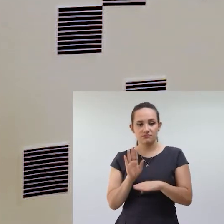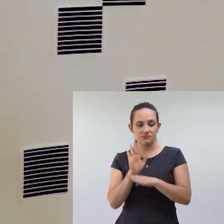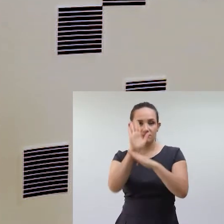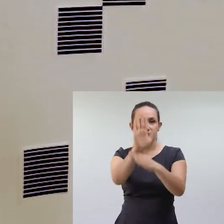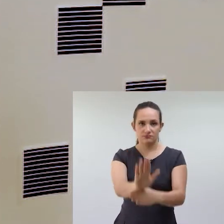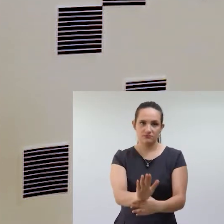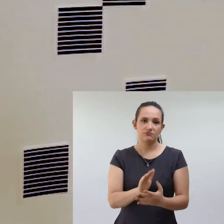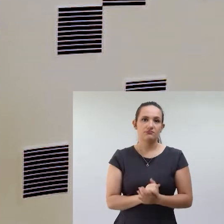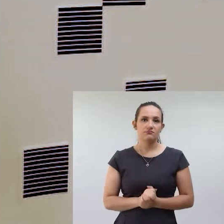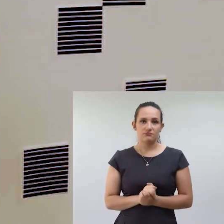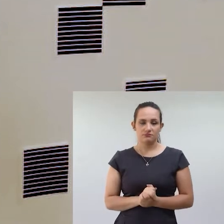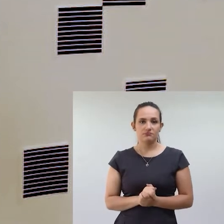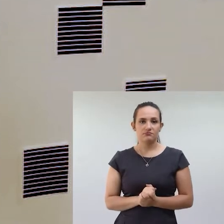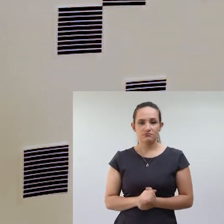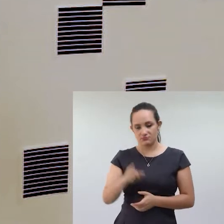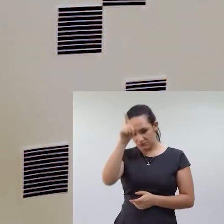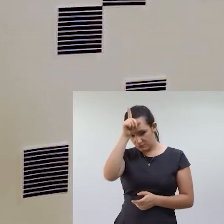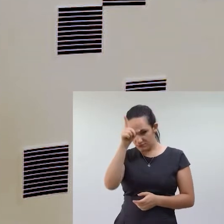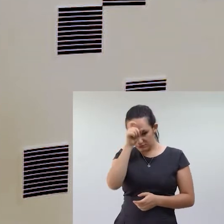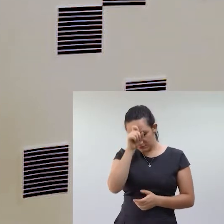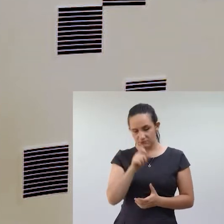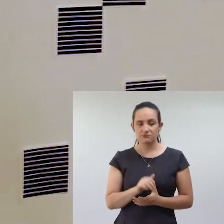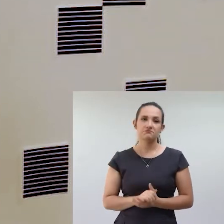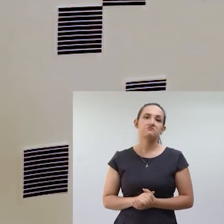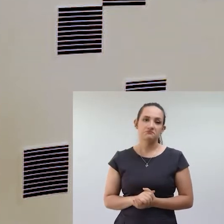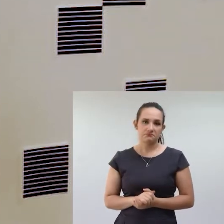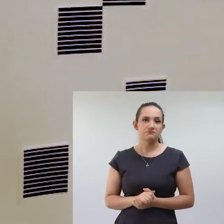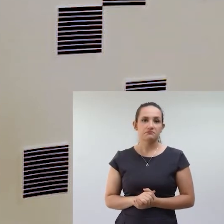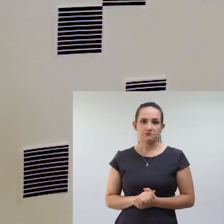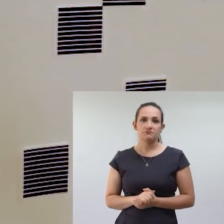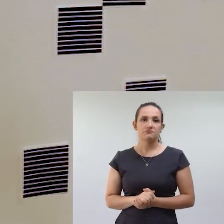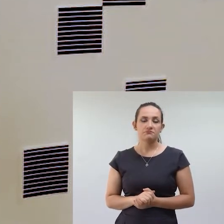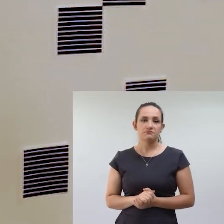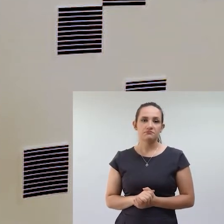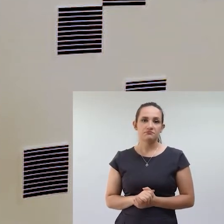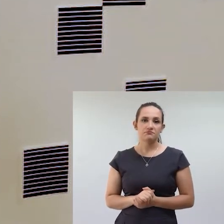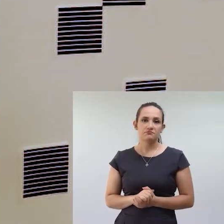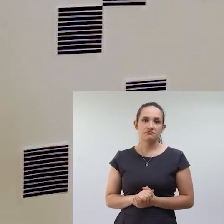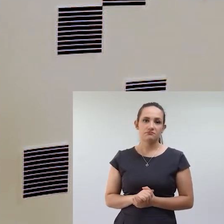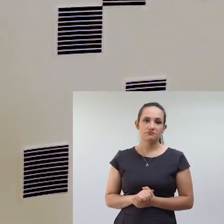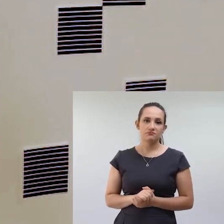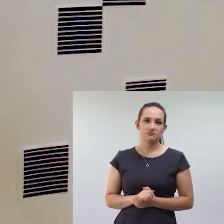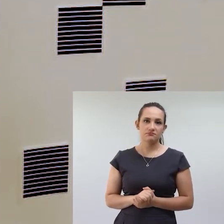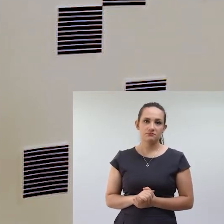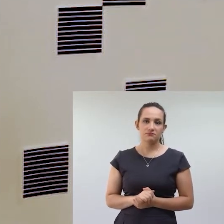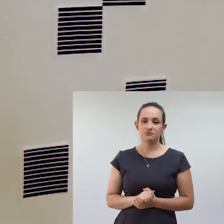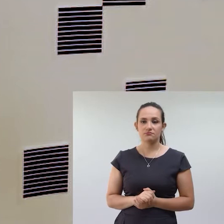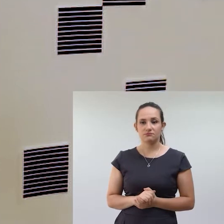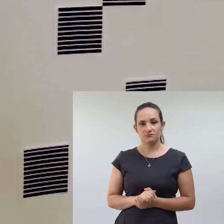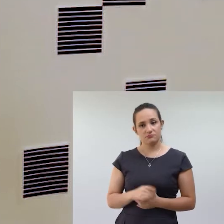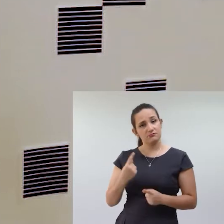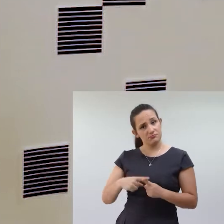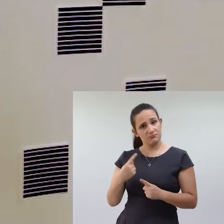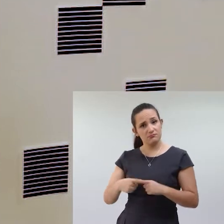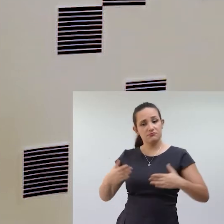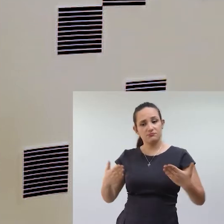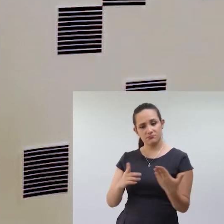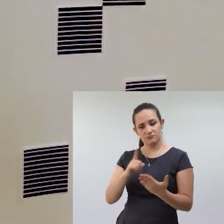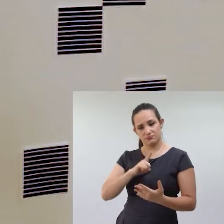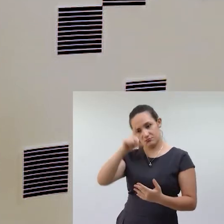pré-hospitalar, na assistência hospitalar, onde há o